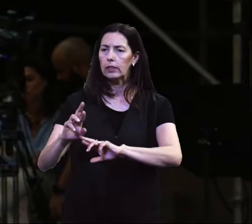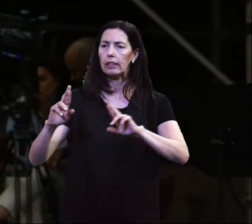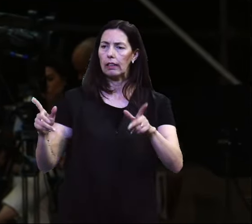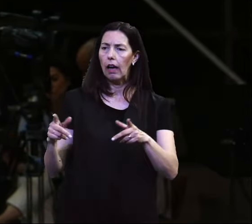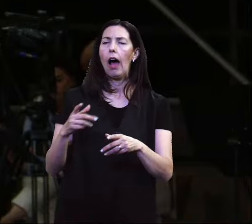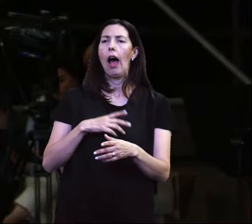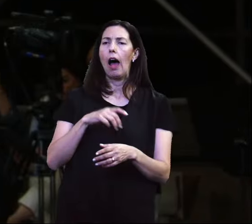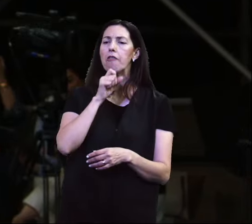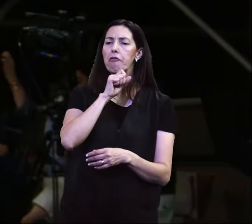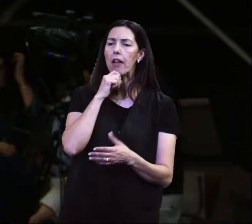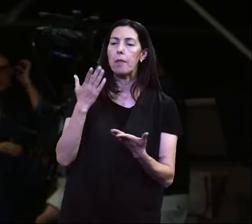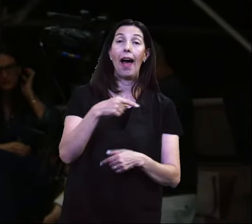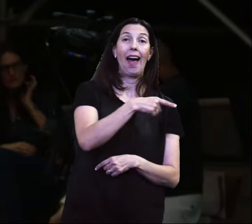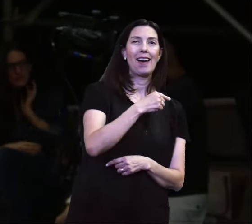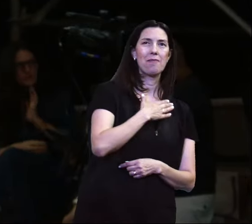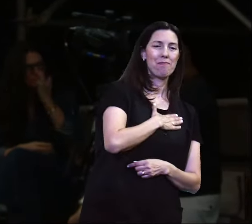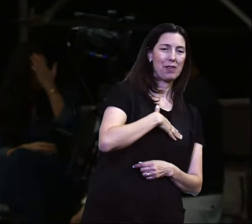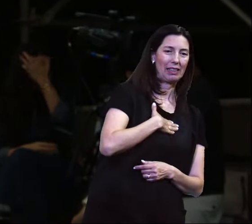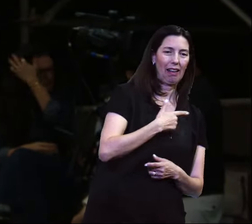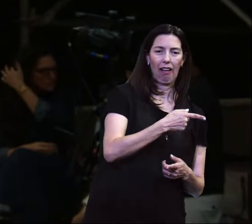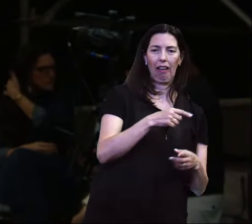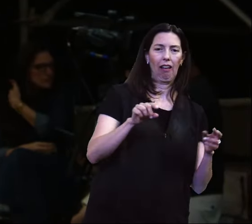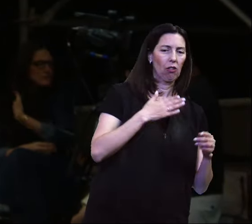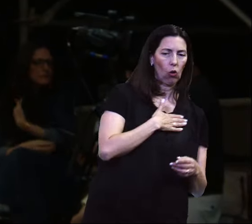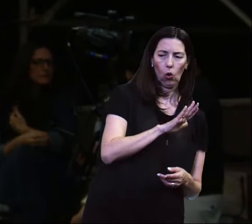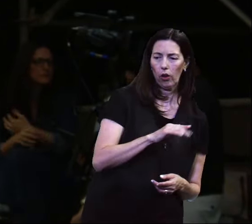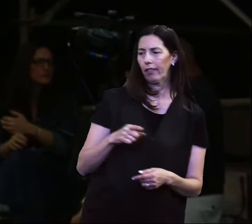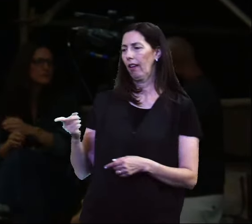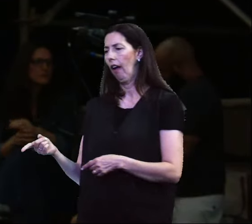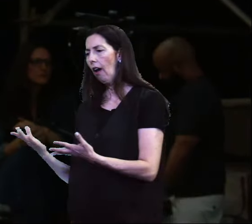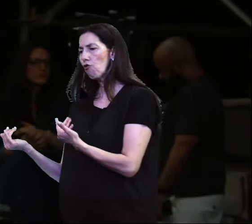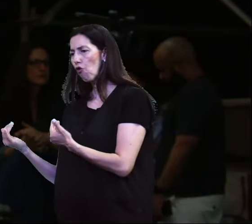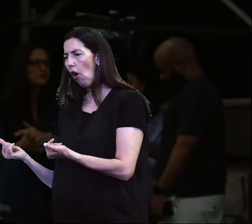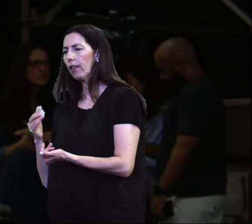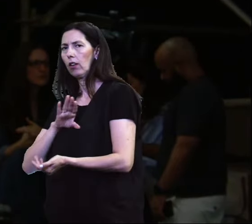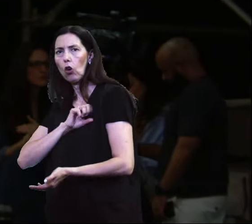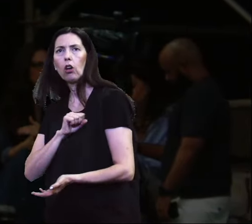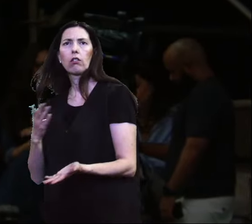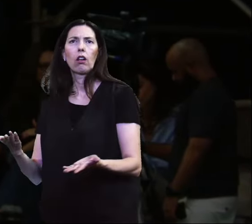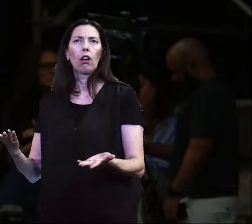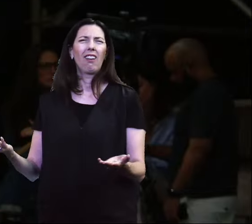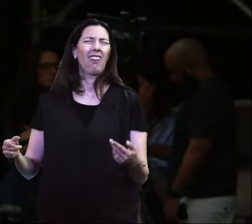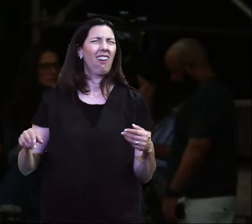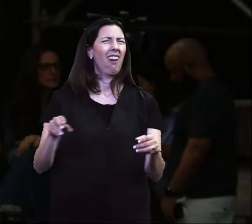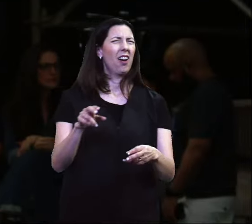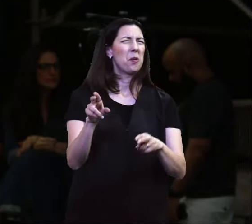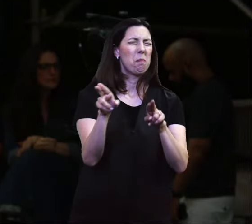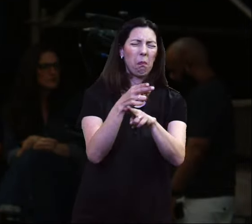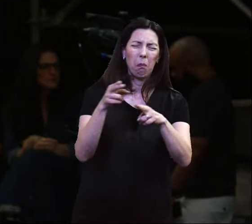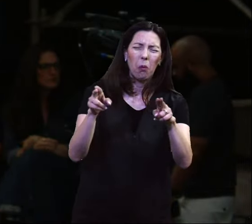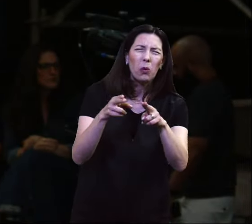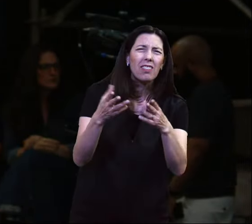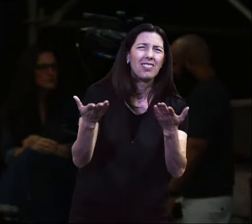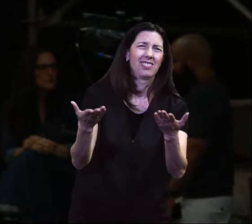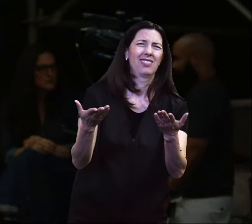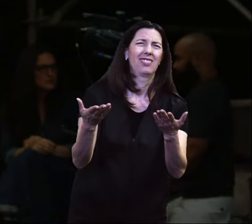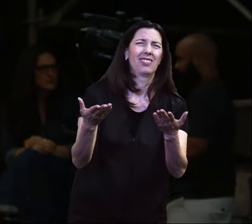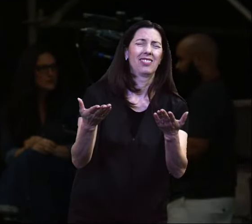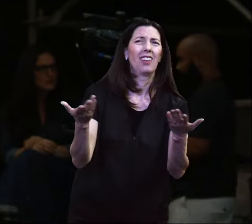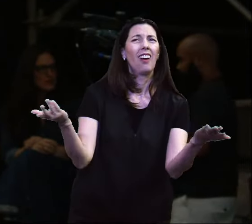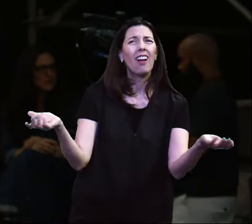Quantos creem que Deus tem algo novo? Independente da música que a gente vai cantar. Não estou dizendo que a gente não